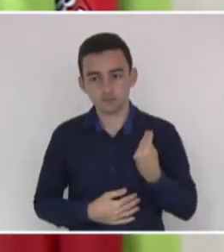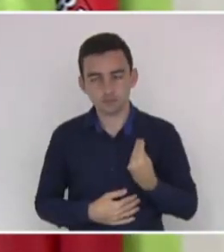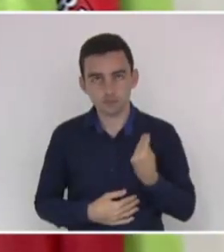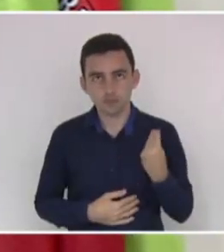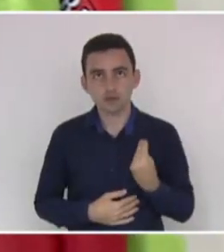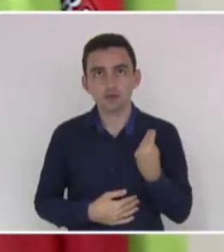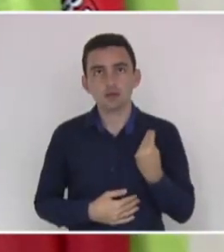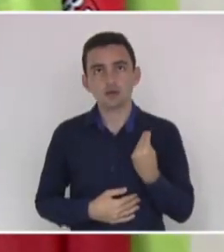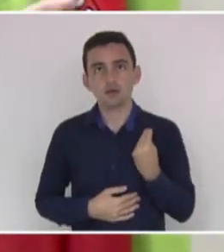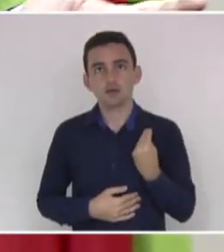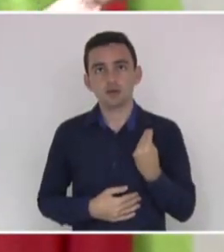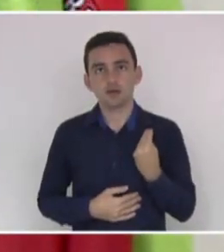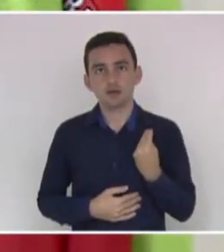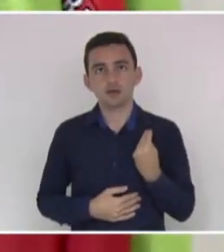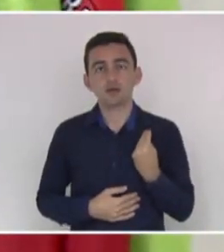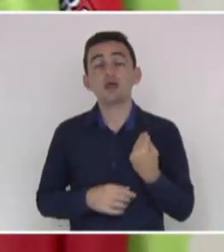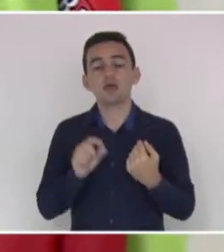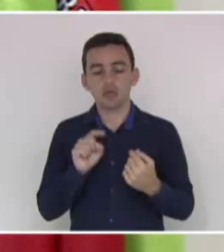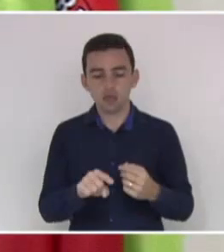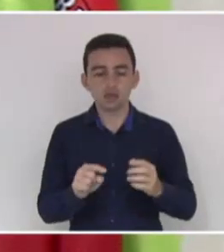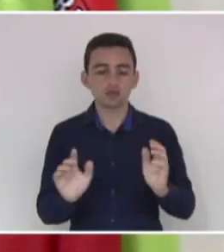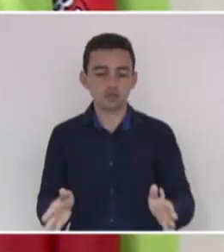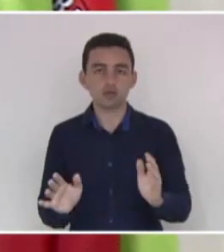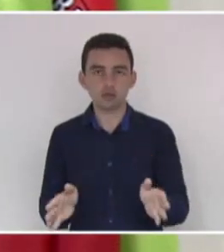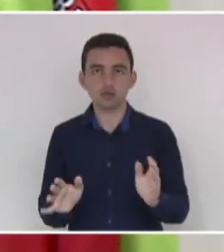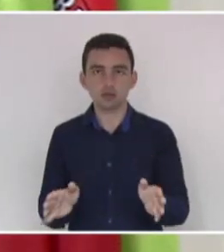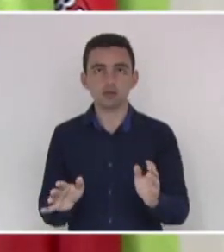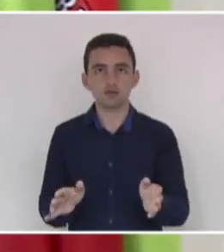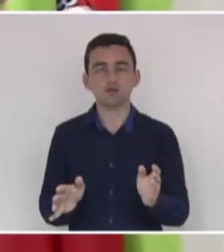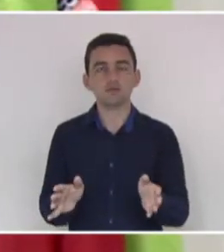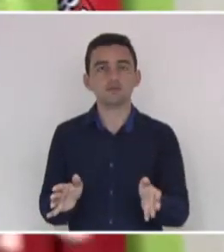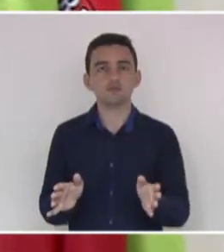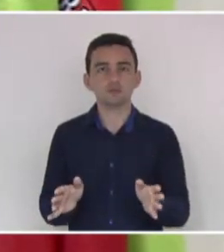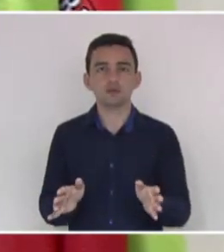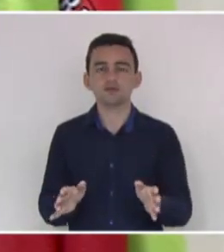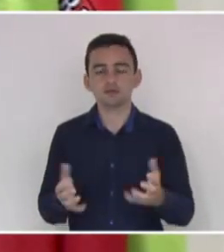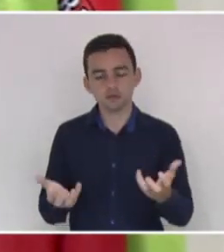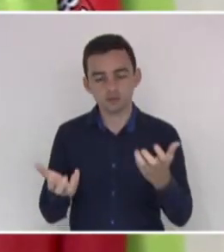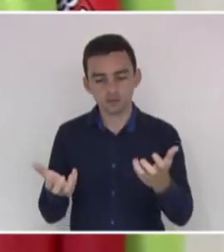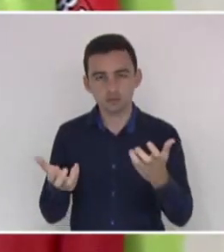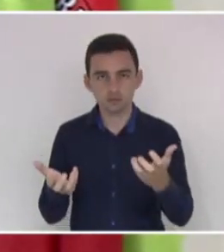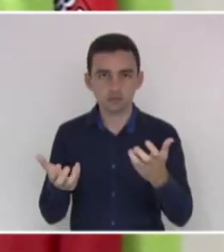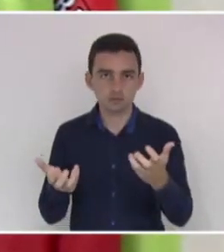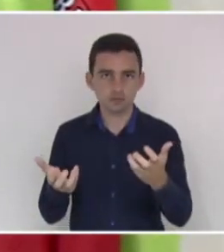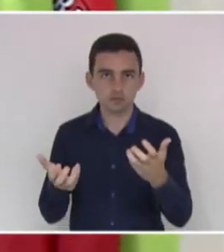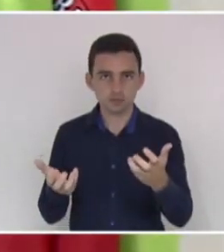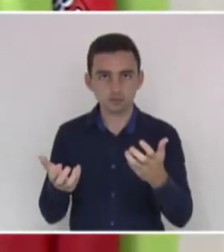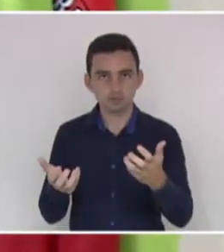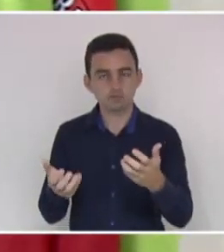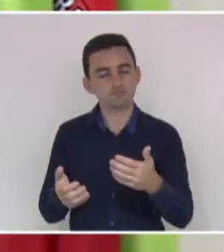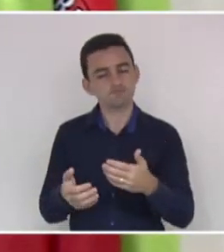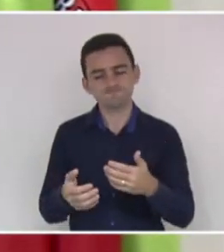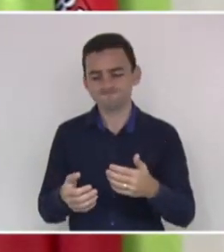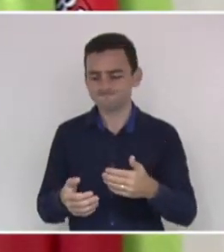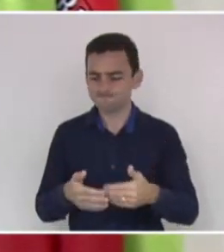e evidente, que ele já vinha perseguindo essa oportunidade, vinha tentando já, de alguma